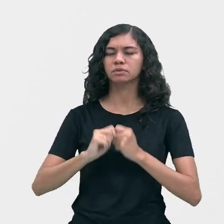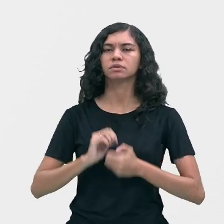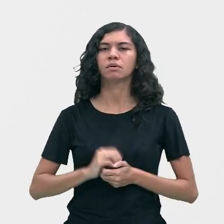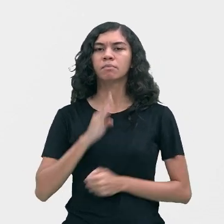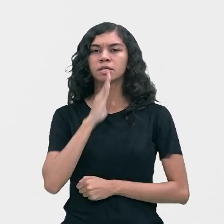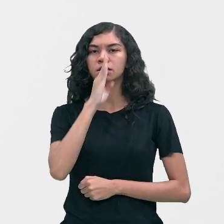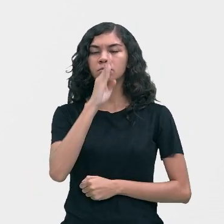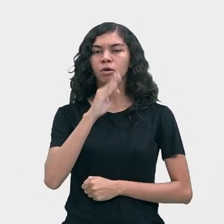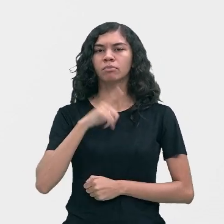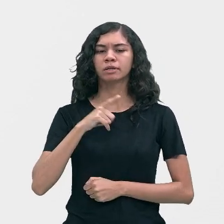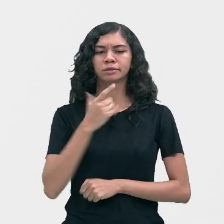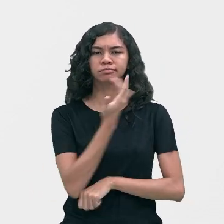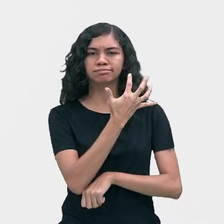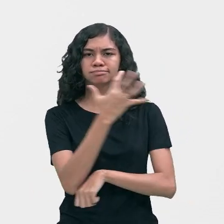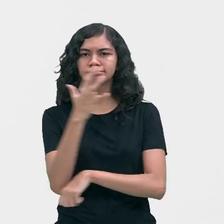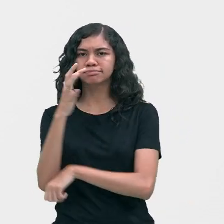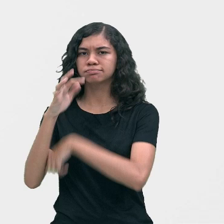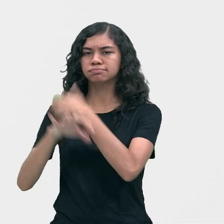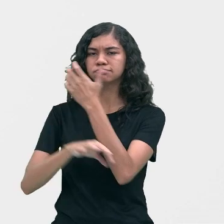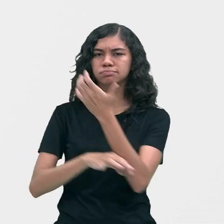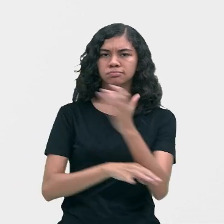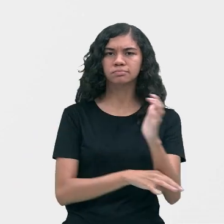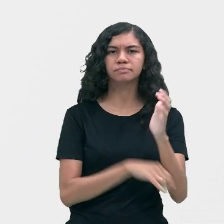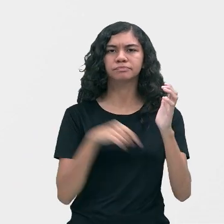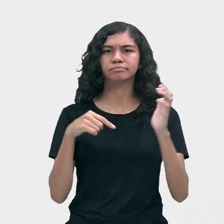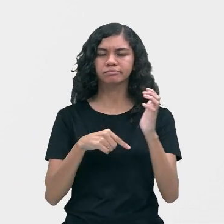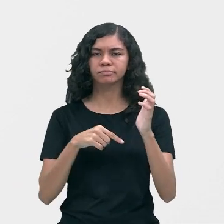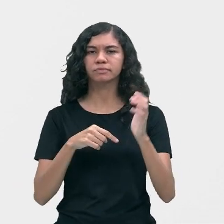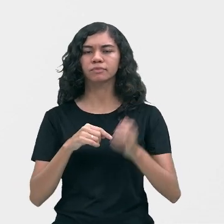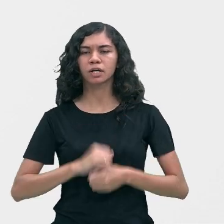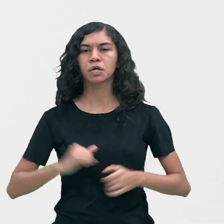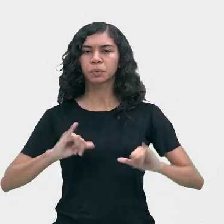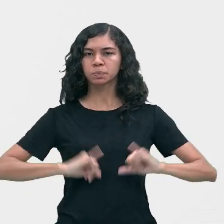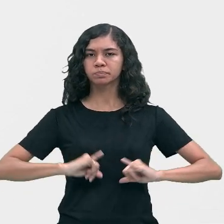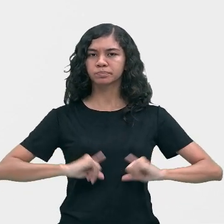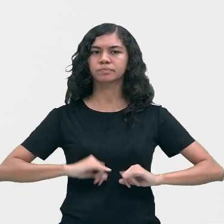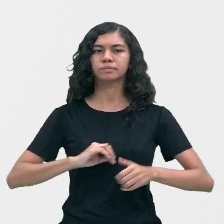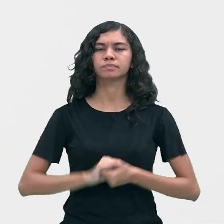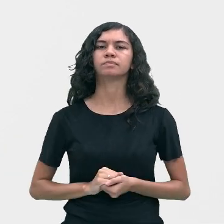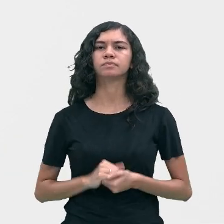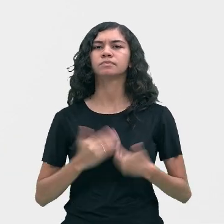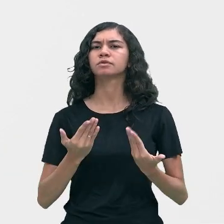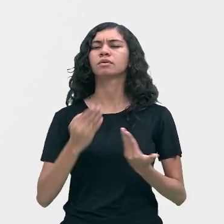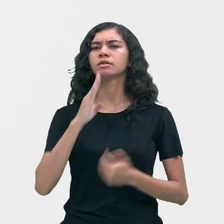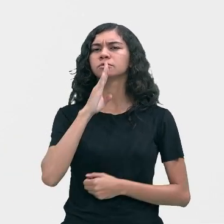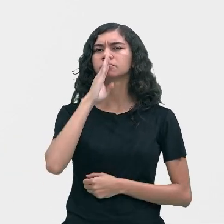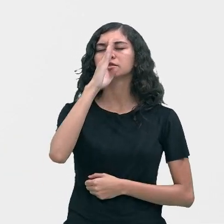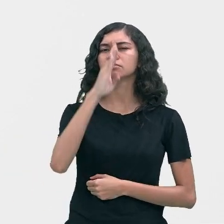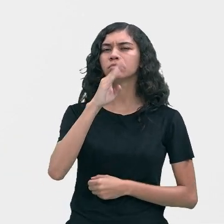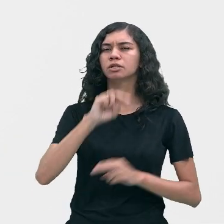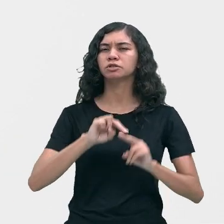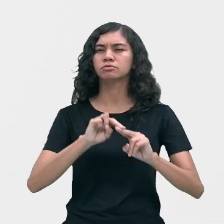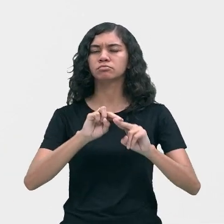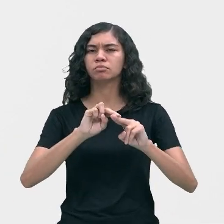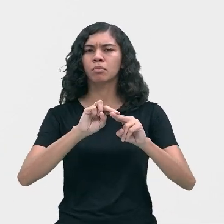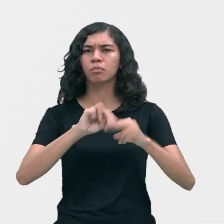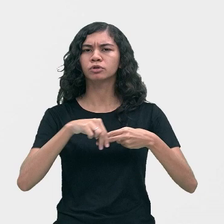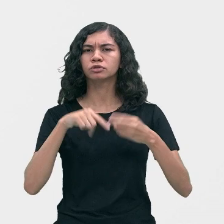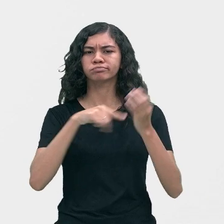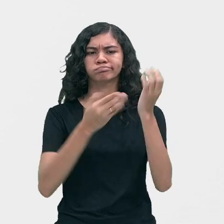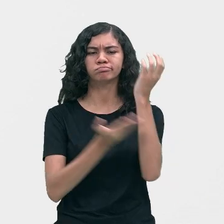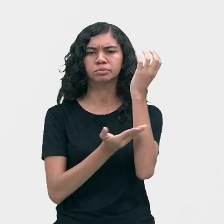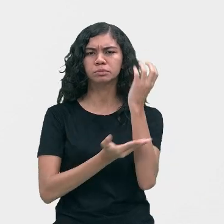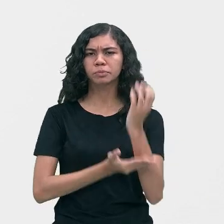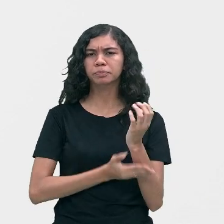envolvendo o campo, a floresta amazônica ela é bem ameaçada. Quais são, então, as principais causas dessa devastação que a